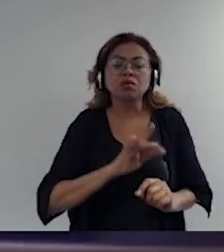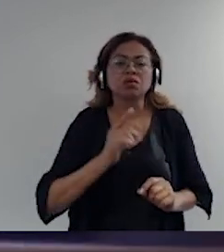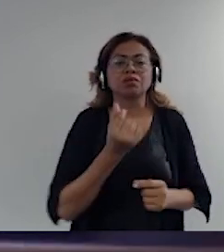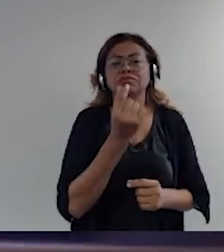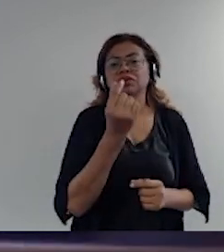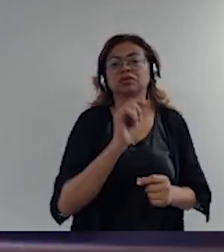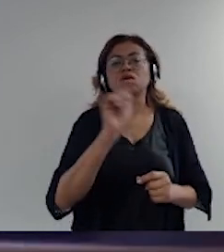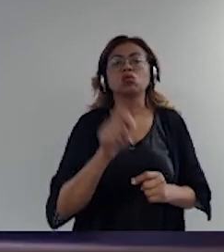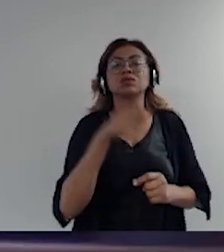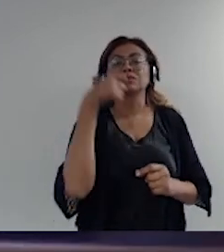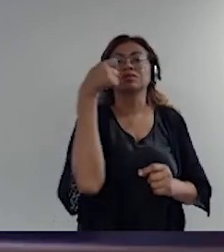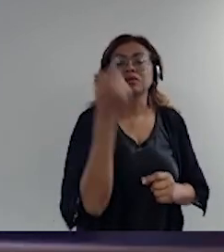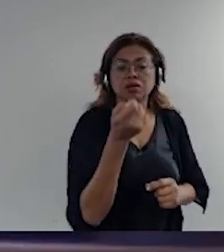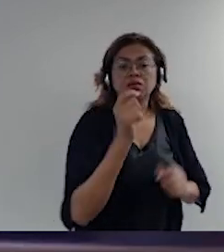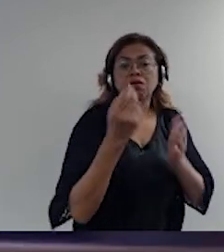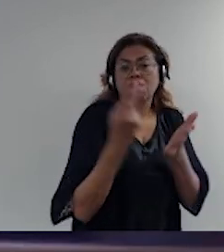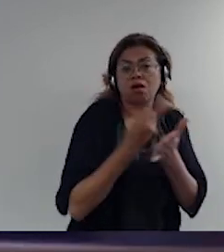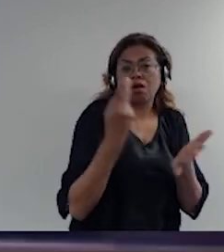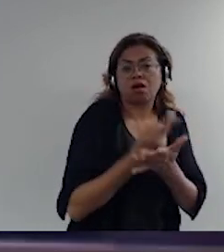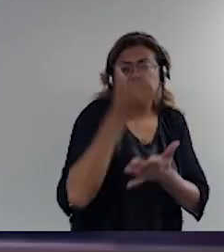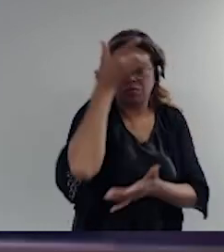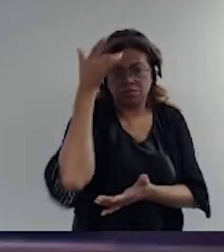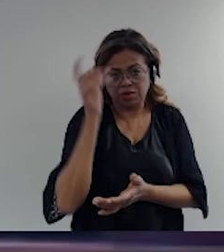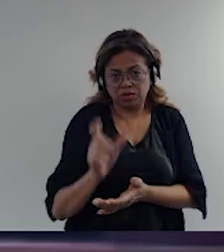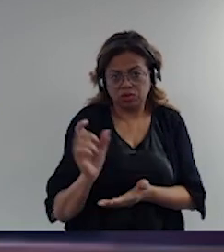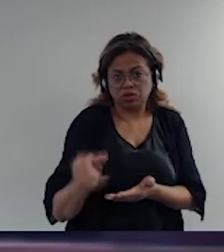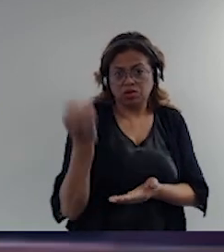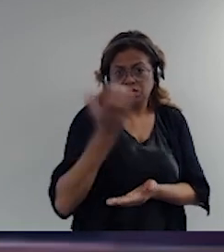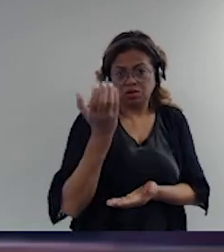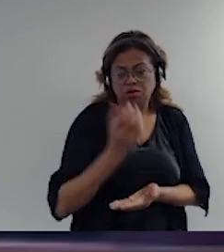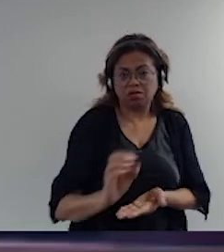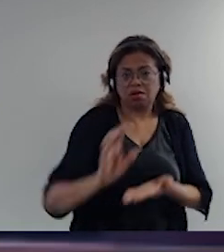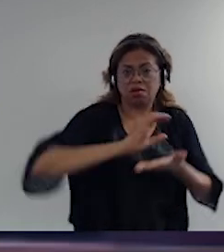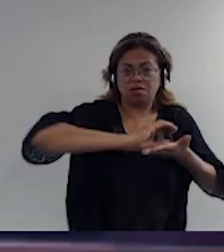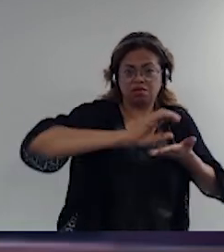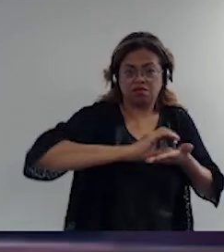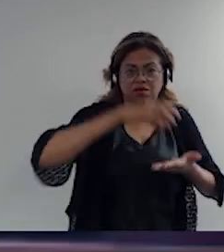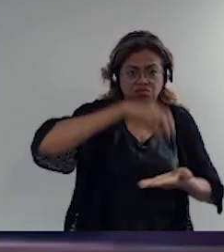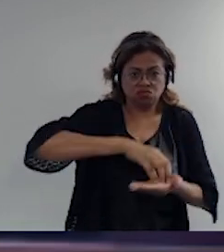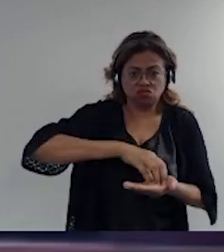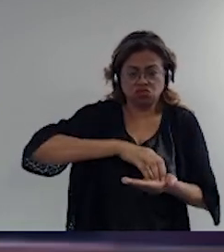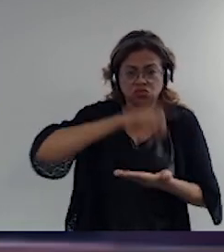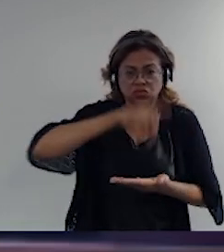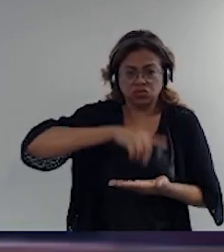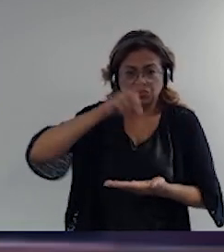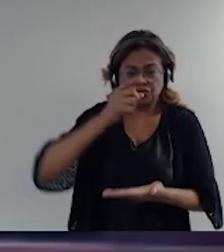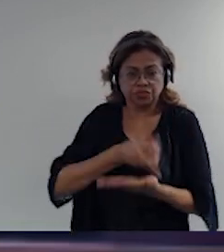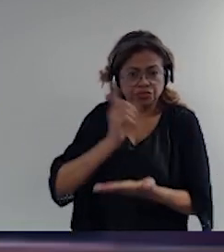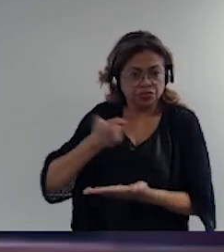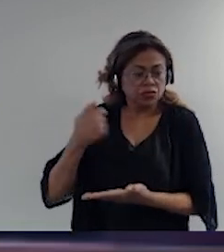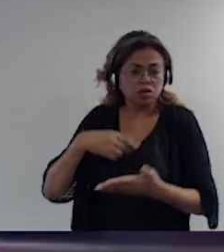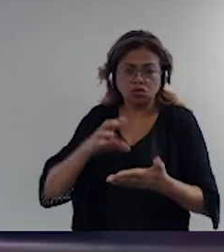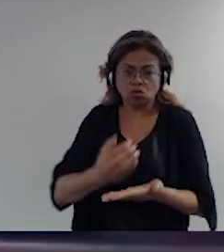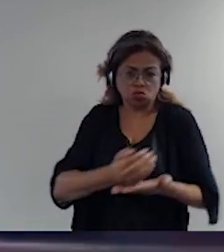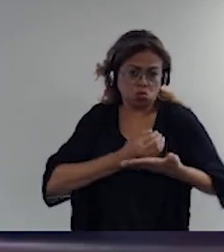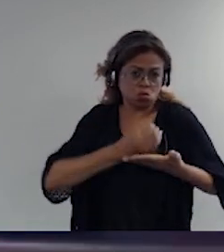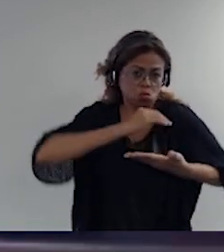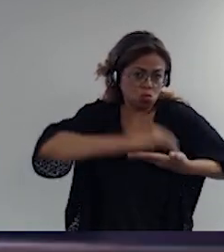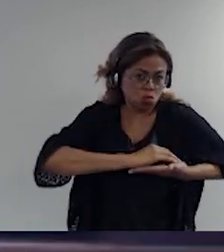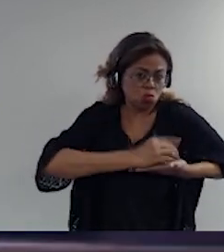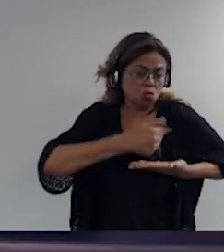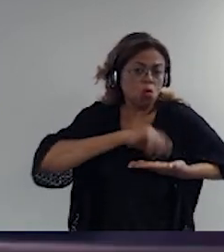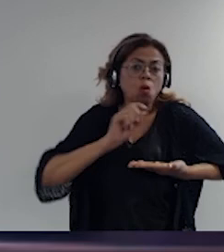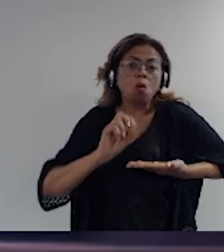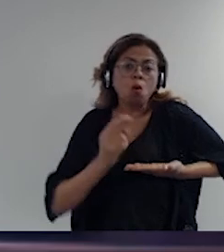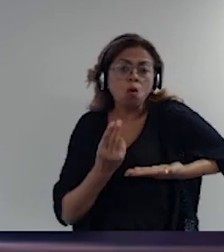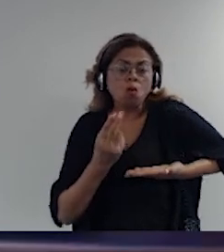sinal errado para o investidor. Então, mesmo diante da possibilidade de reter esses dividendos de alguma maneira ou mudar a